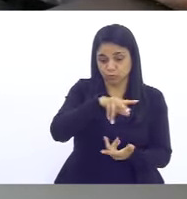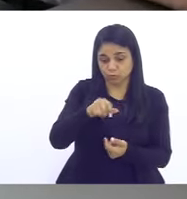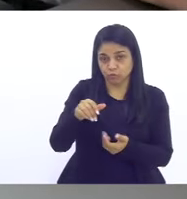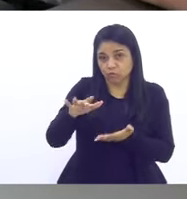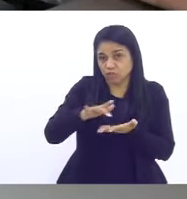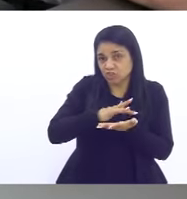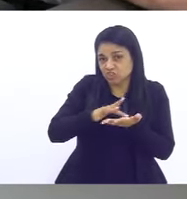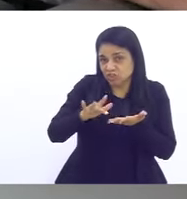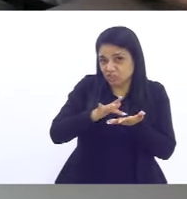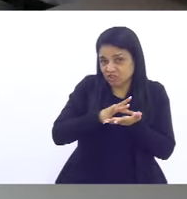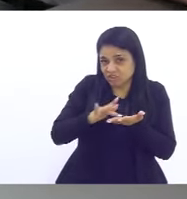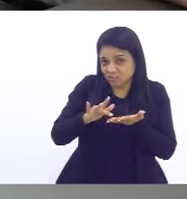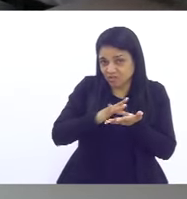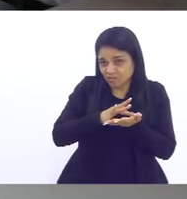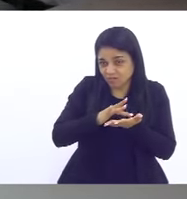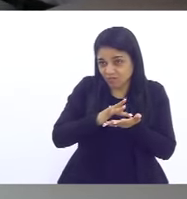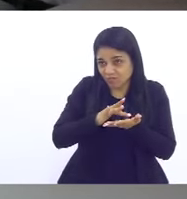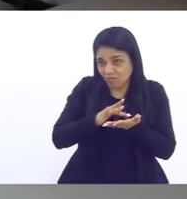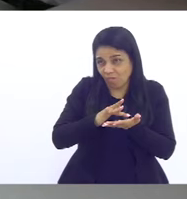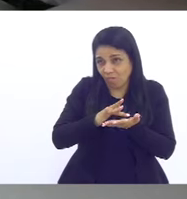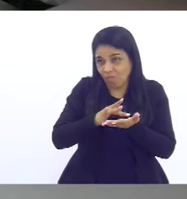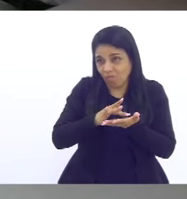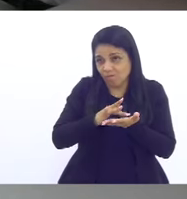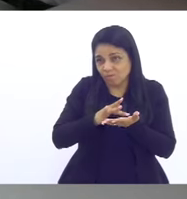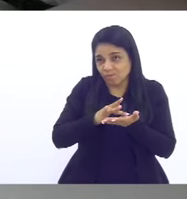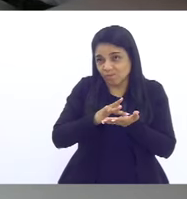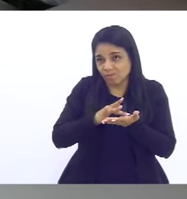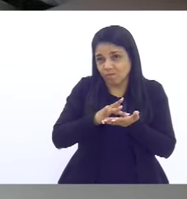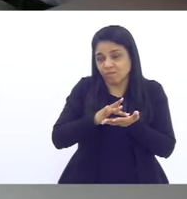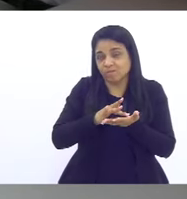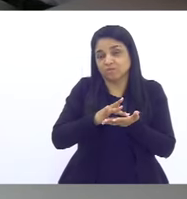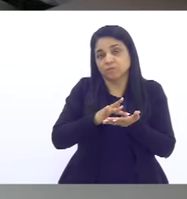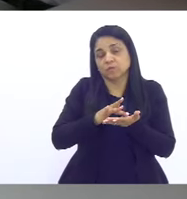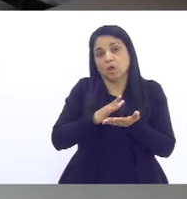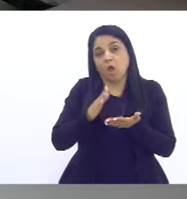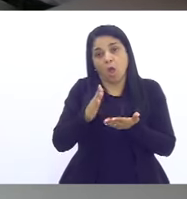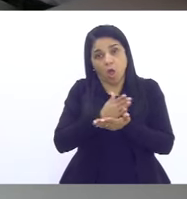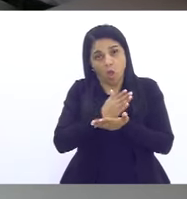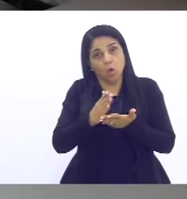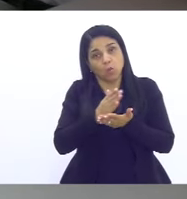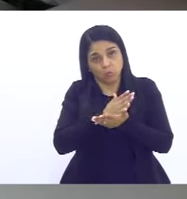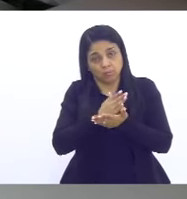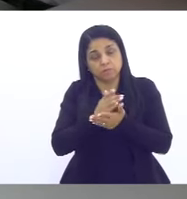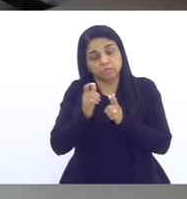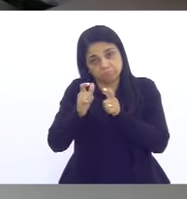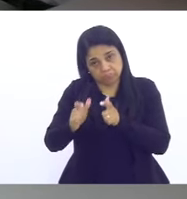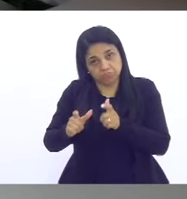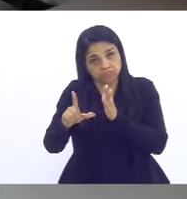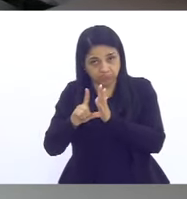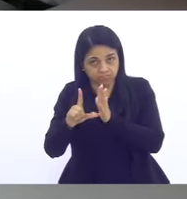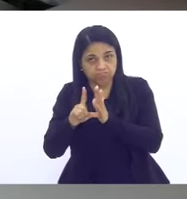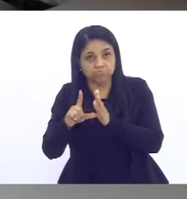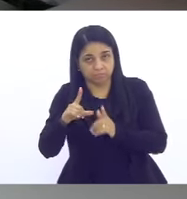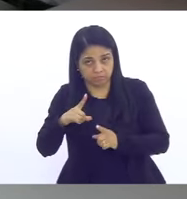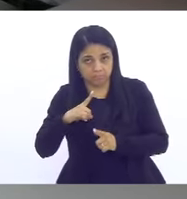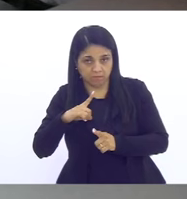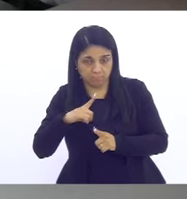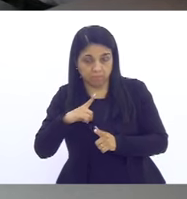digitalizado. Então, a gente, obviamente, mantivemos algumas lojas E estamos trabalhando agora